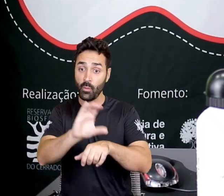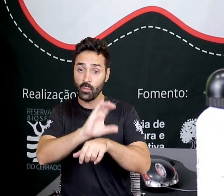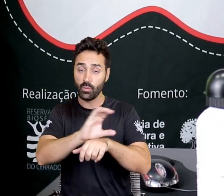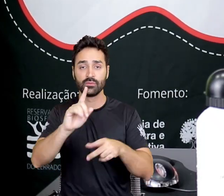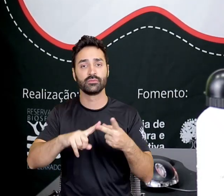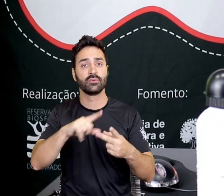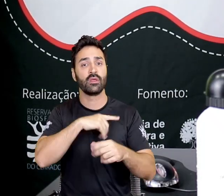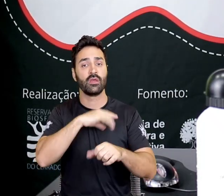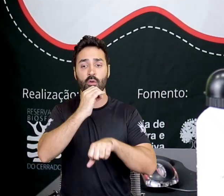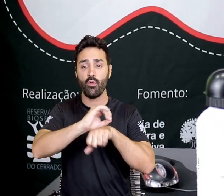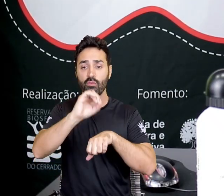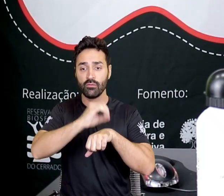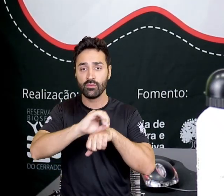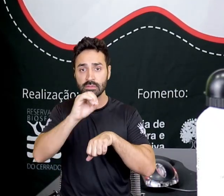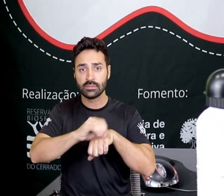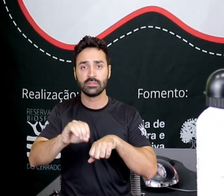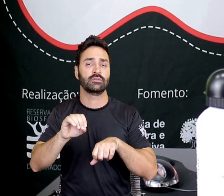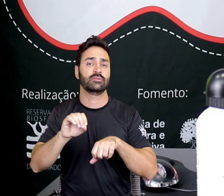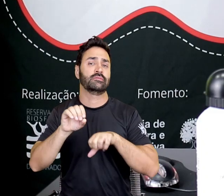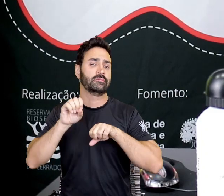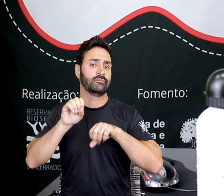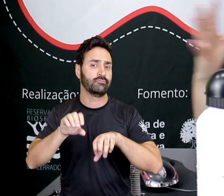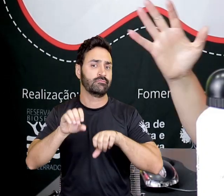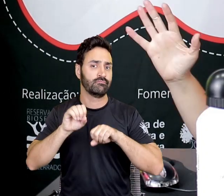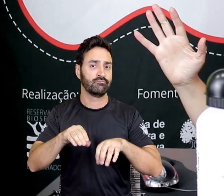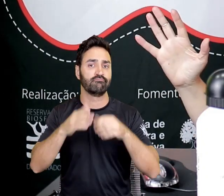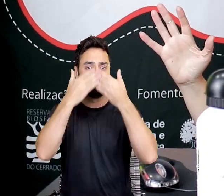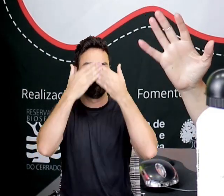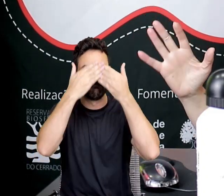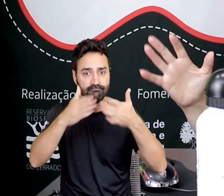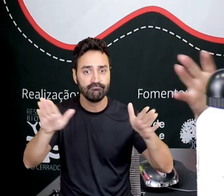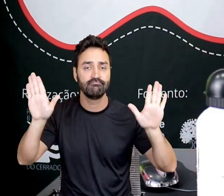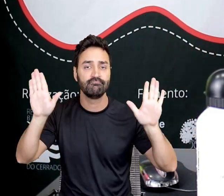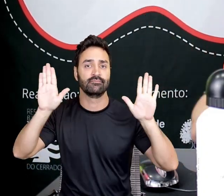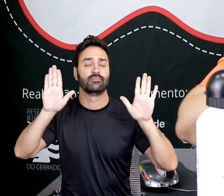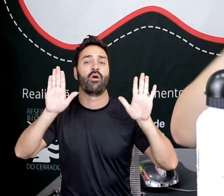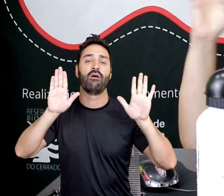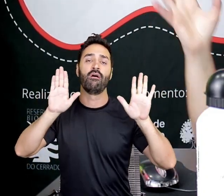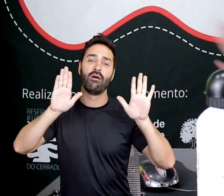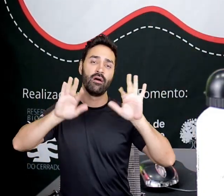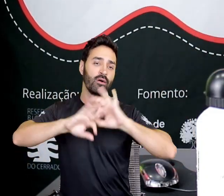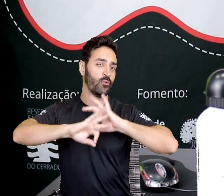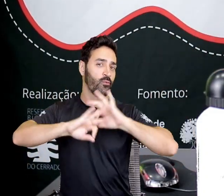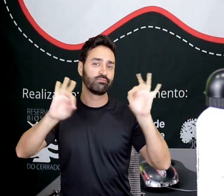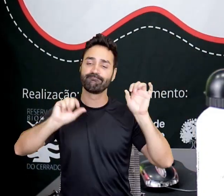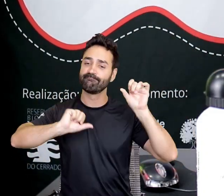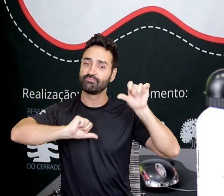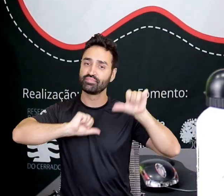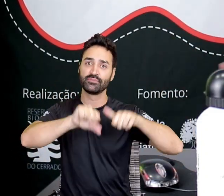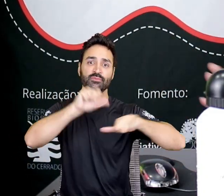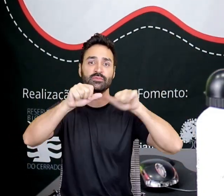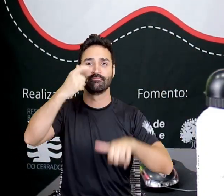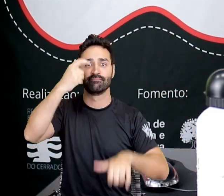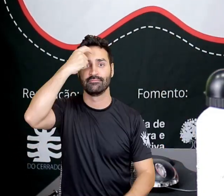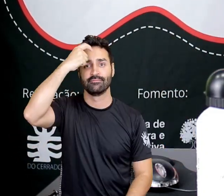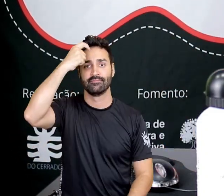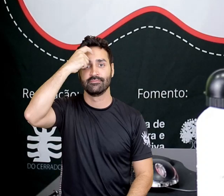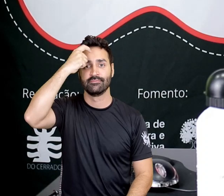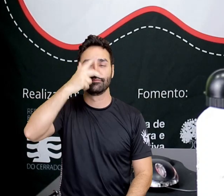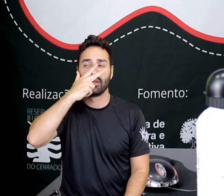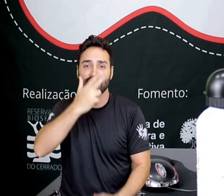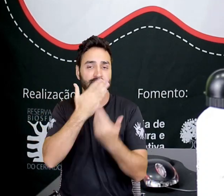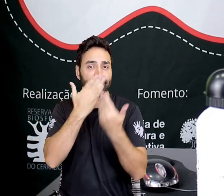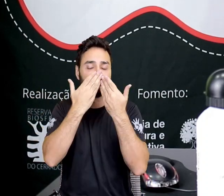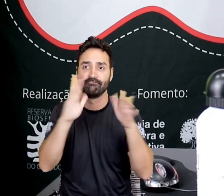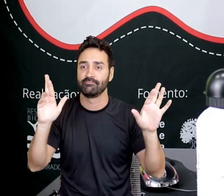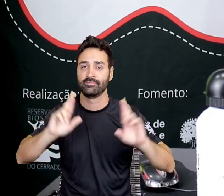que trazem essa ampliação de olhares, isso tudo muda. Tudo fica diferente, porque a